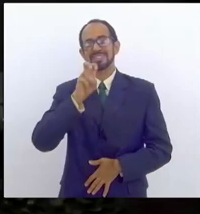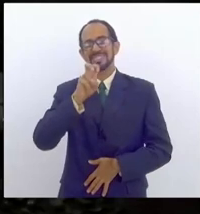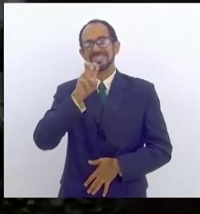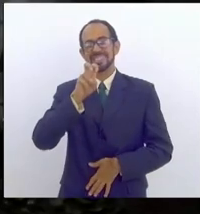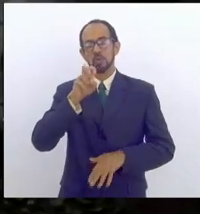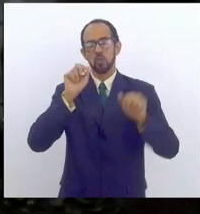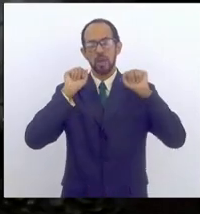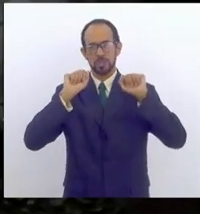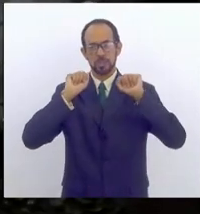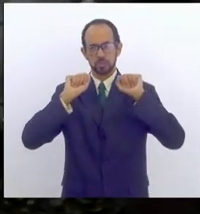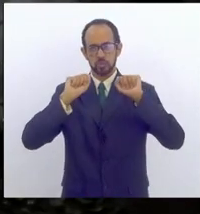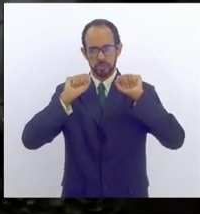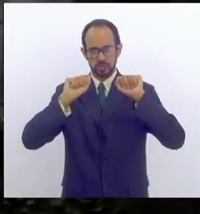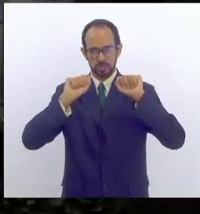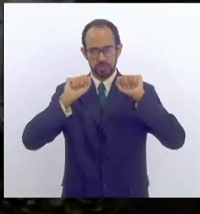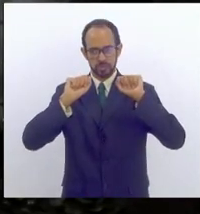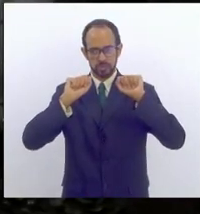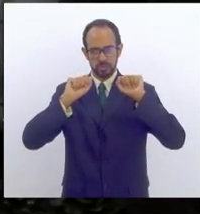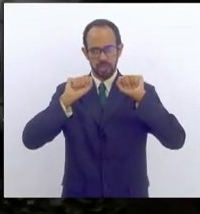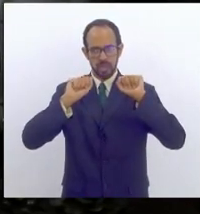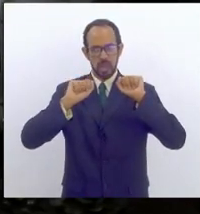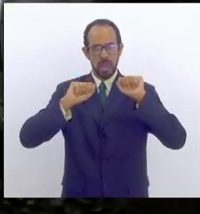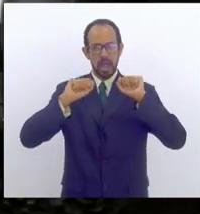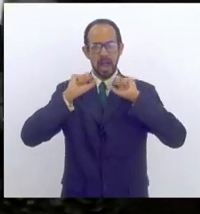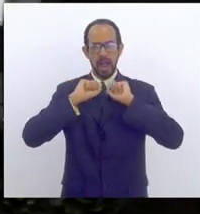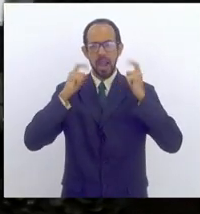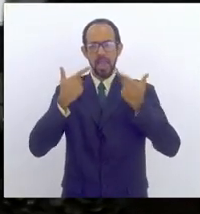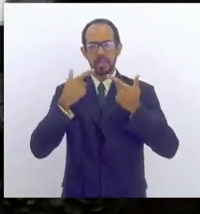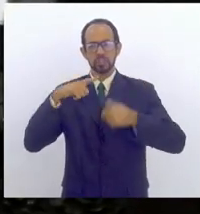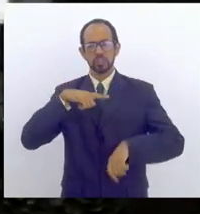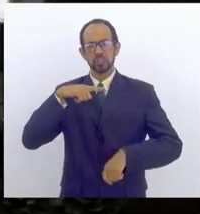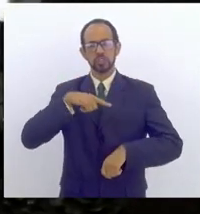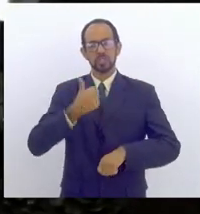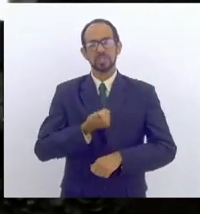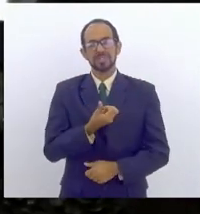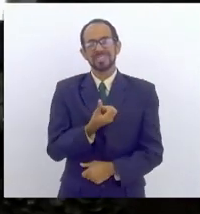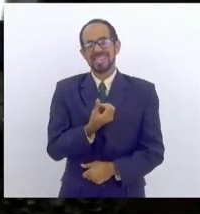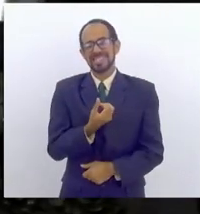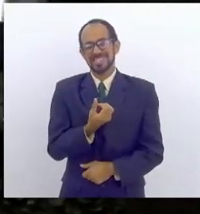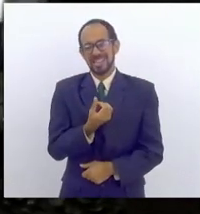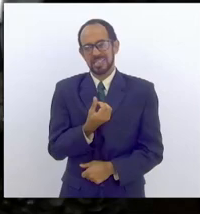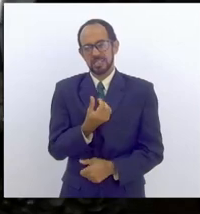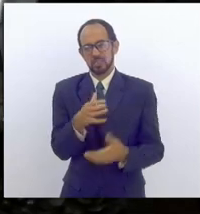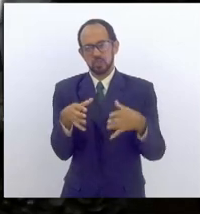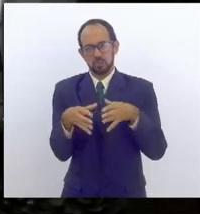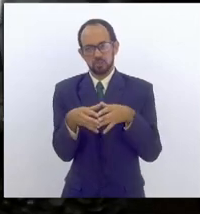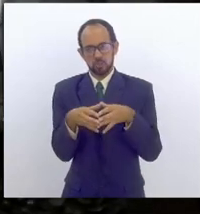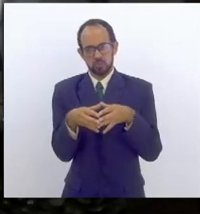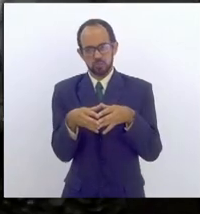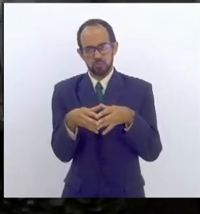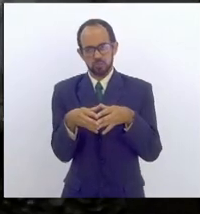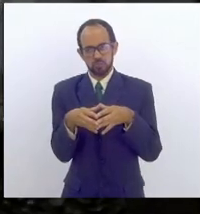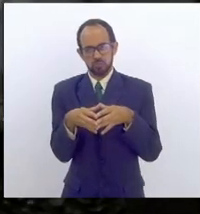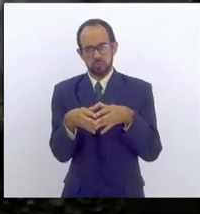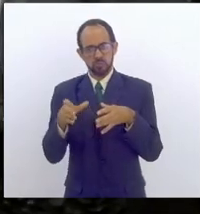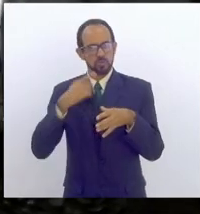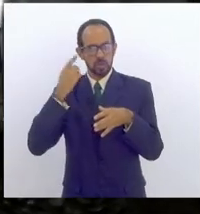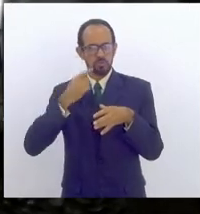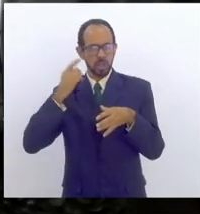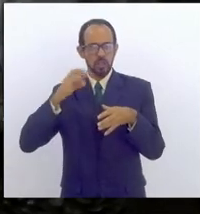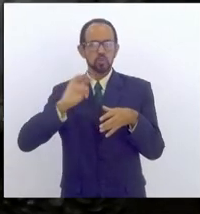5 assessores, 5. E a casa tinha, se não me engano, 16 comissões. E os deputados todos